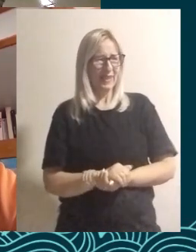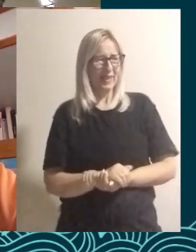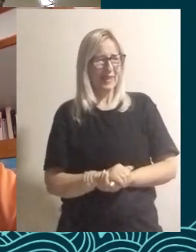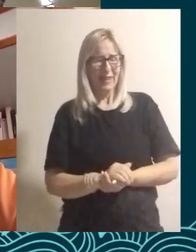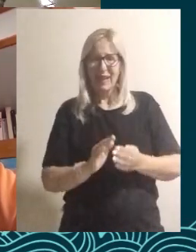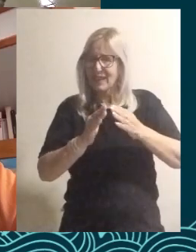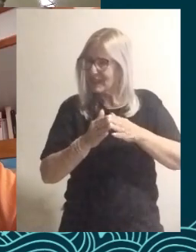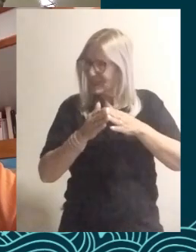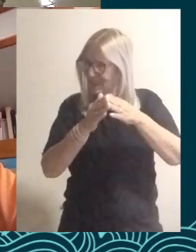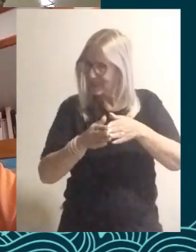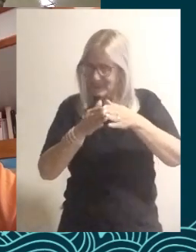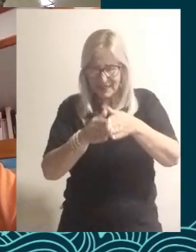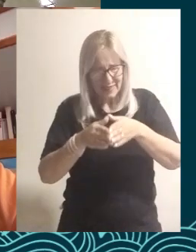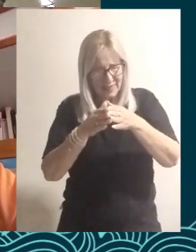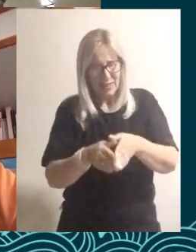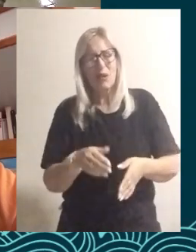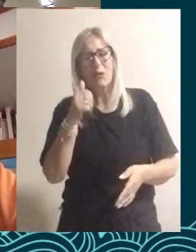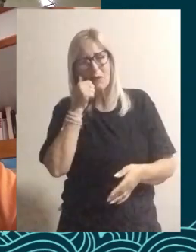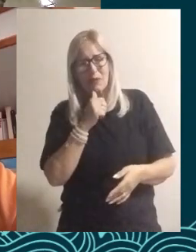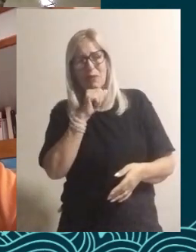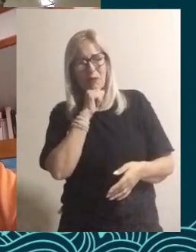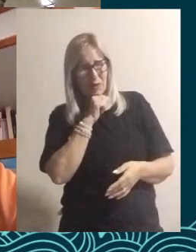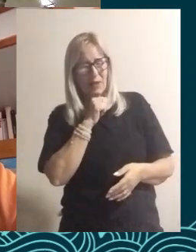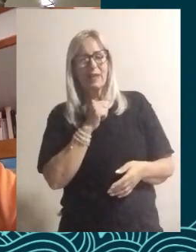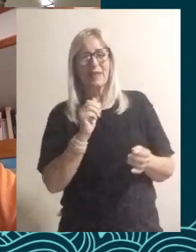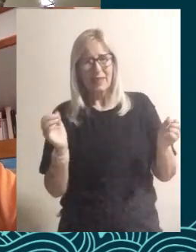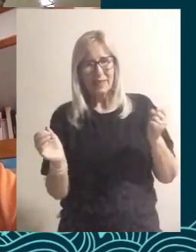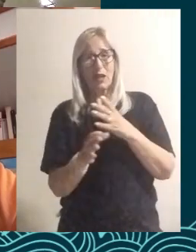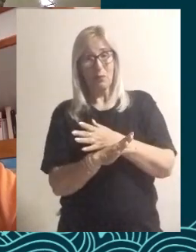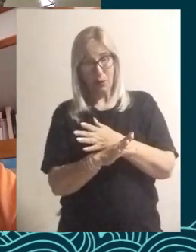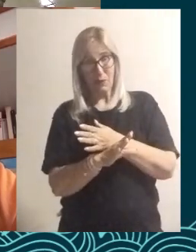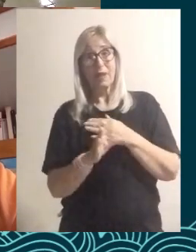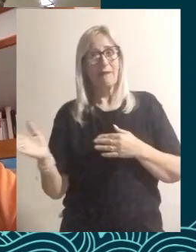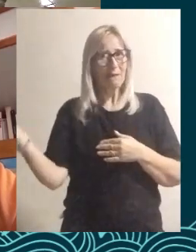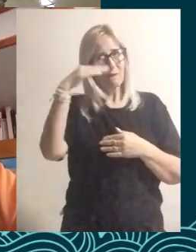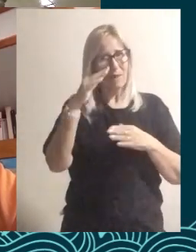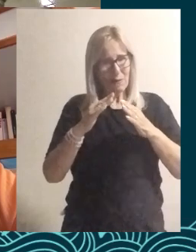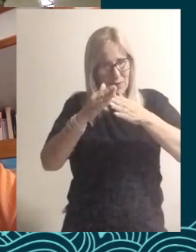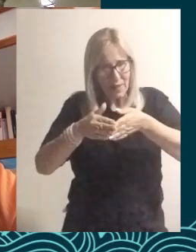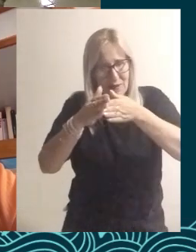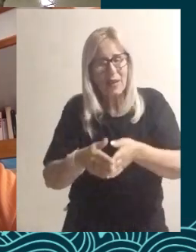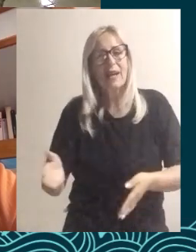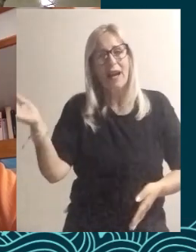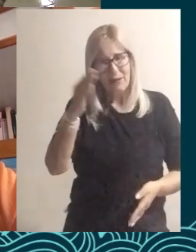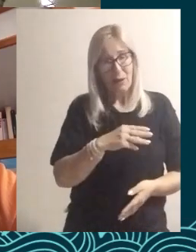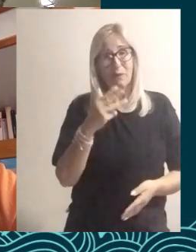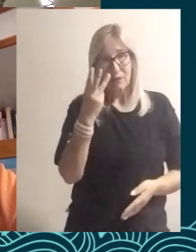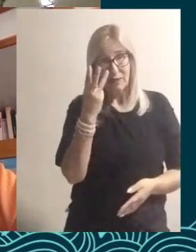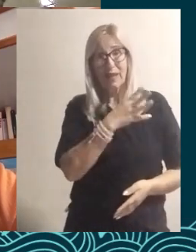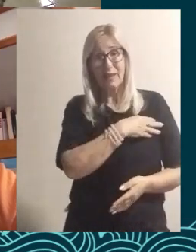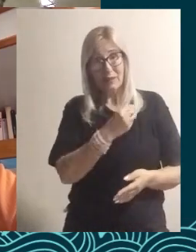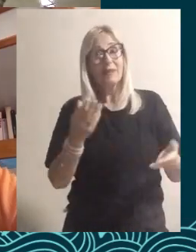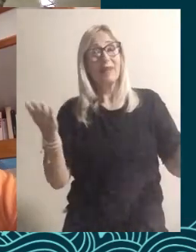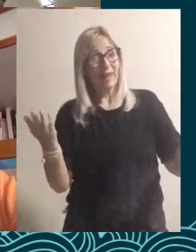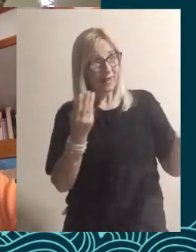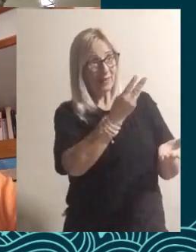só hein? A gente tem que ah, navegar, Cláudia e Rosane. Nós somos mãe, nós três, a gente está pronta. Estamos lá. A Estão Tamara acabou de prontas,